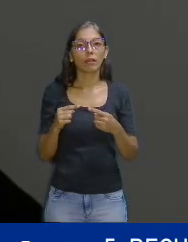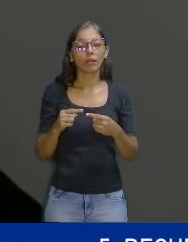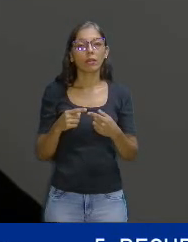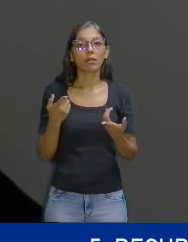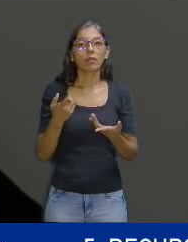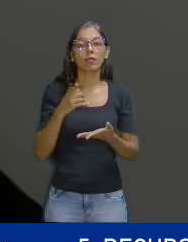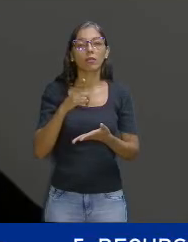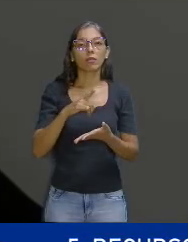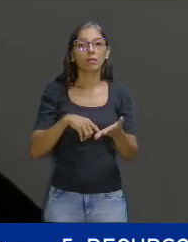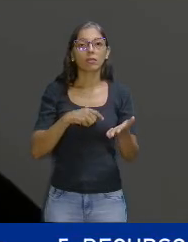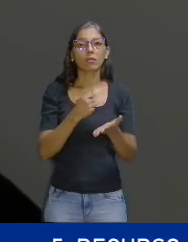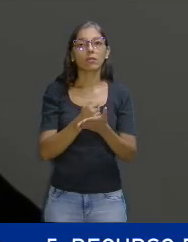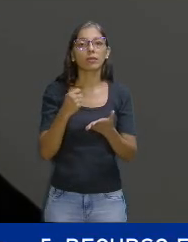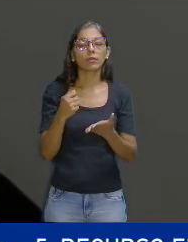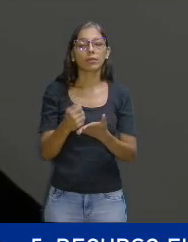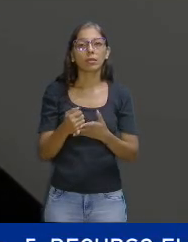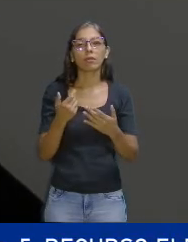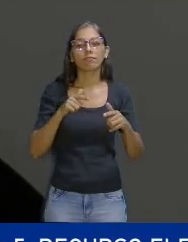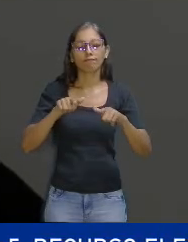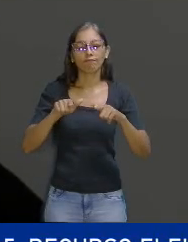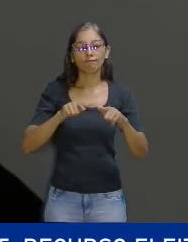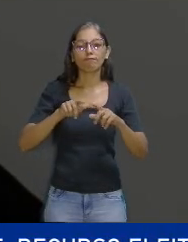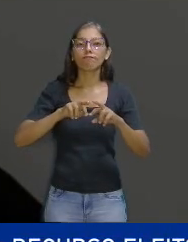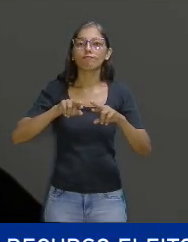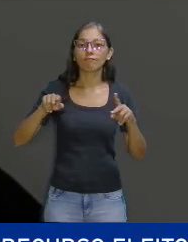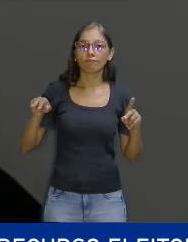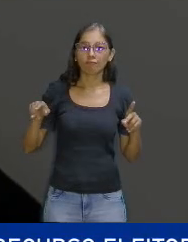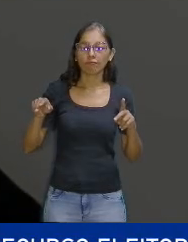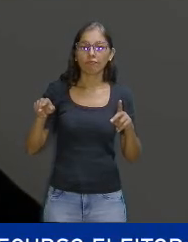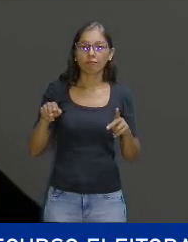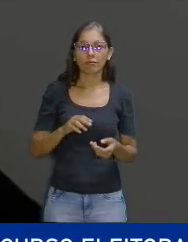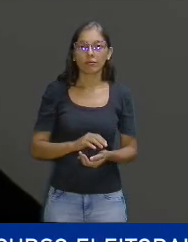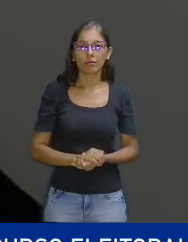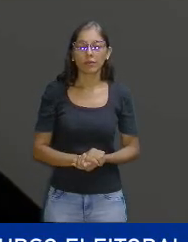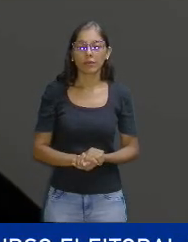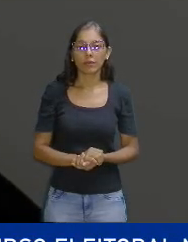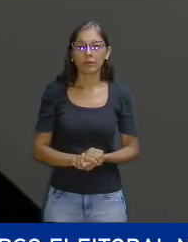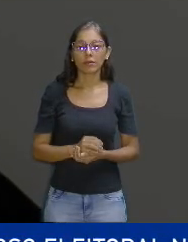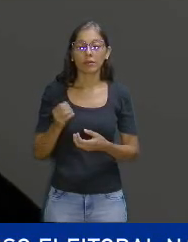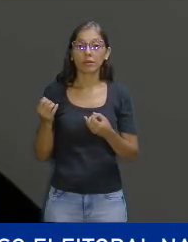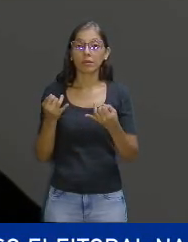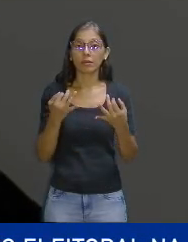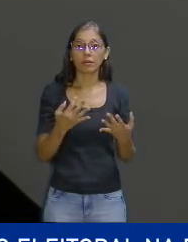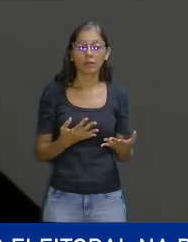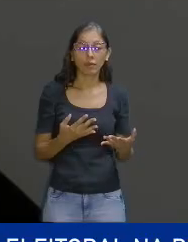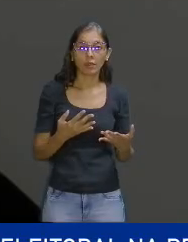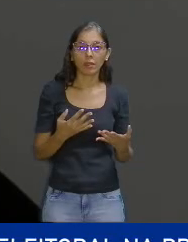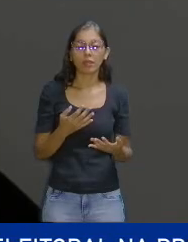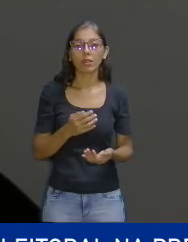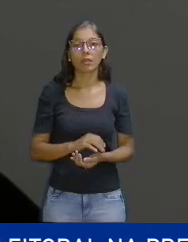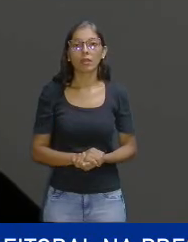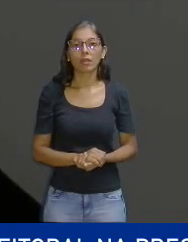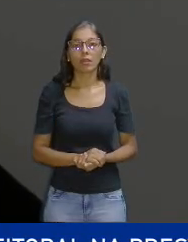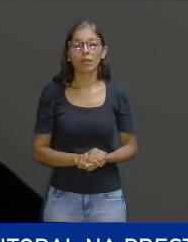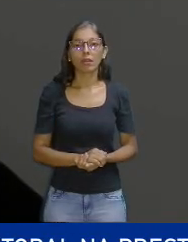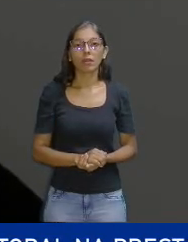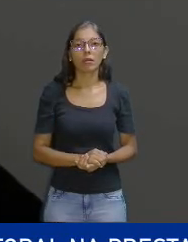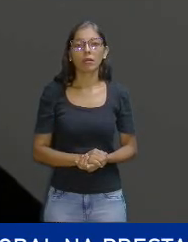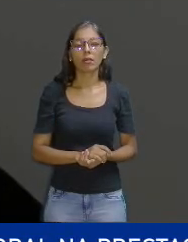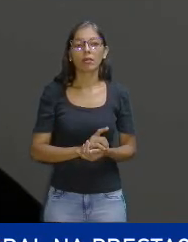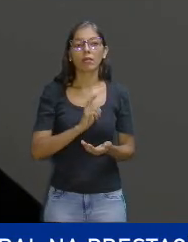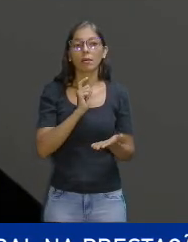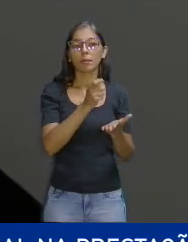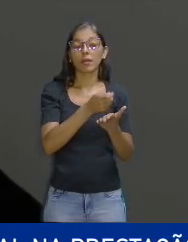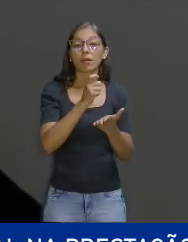contratação de prestadores de serviço de militância. O recorrente alegou, em síntese, que a discrepância entre os valores pagos